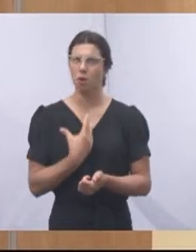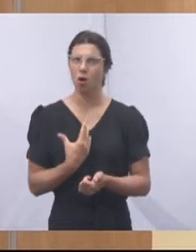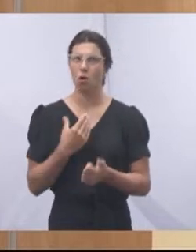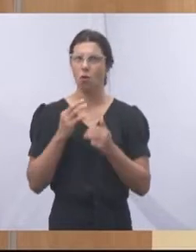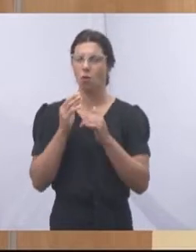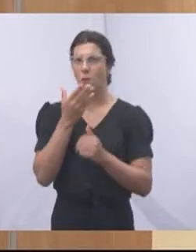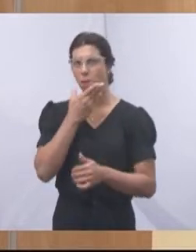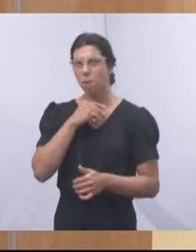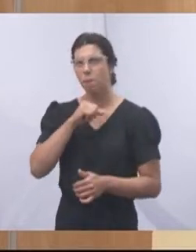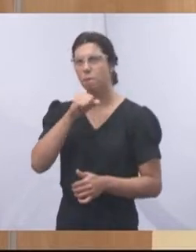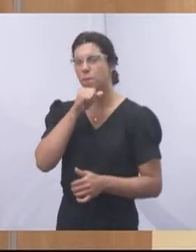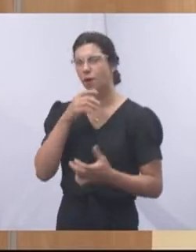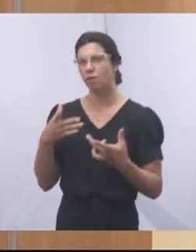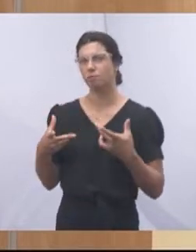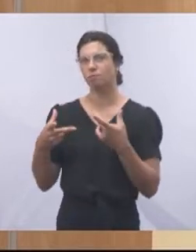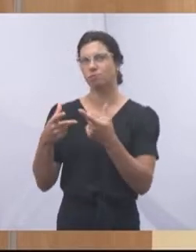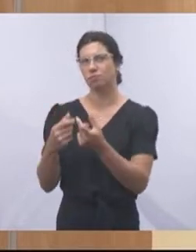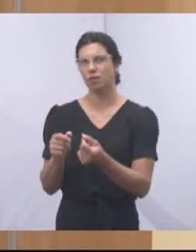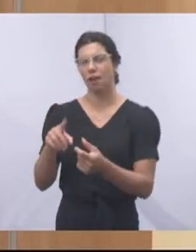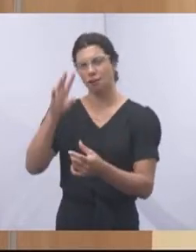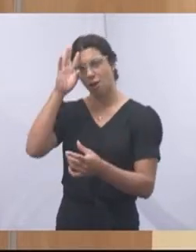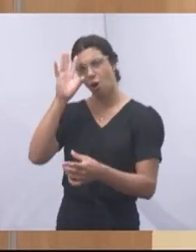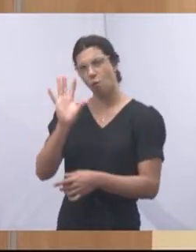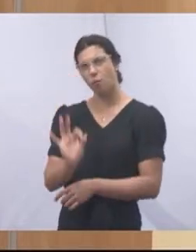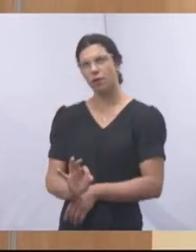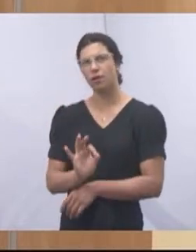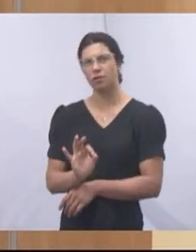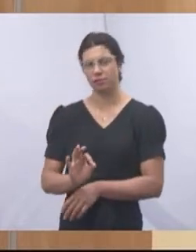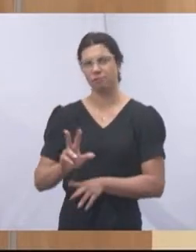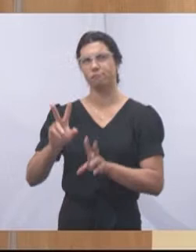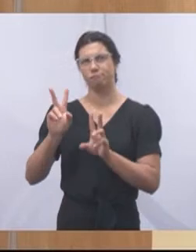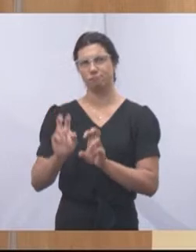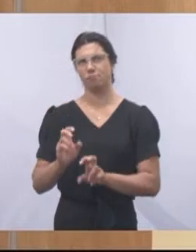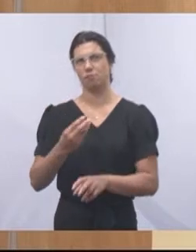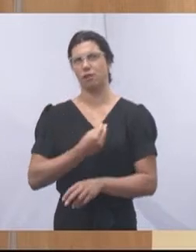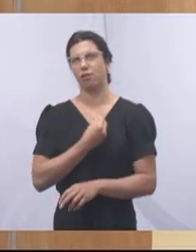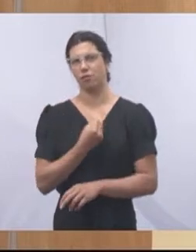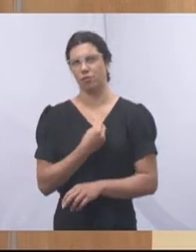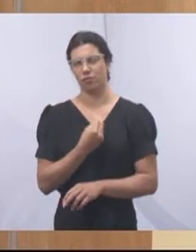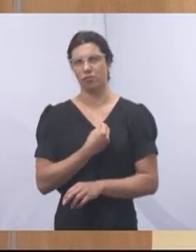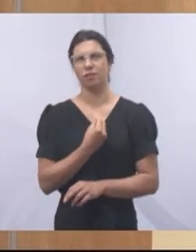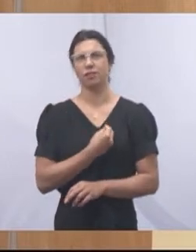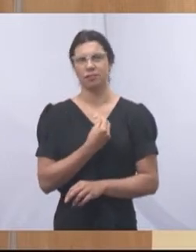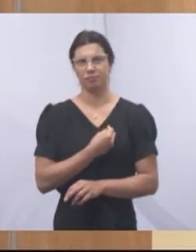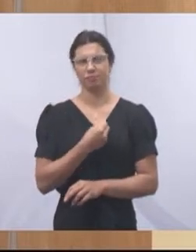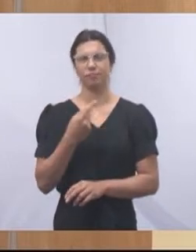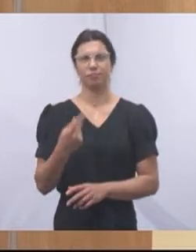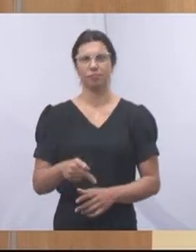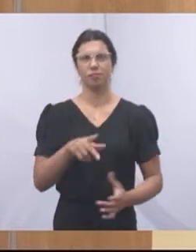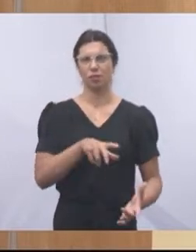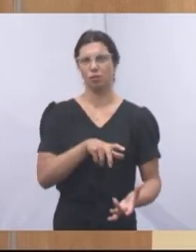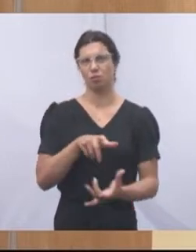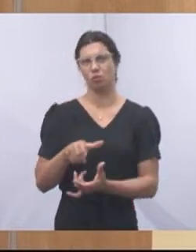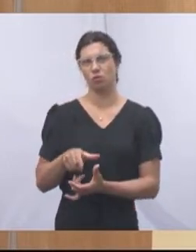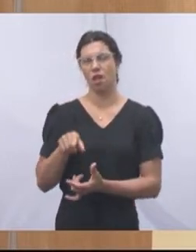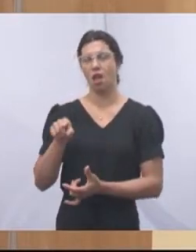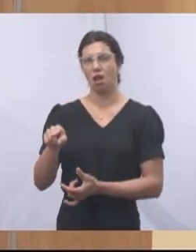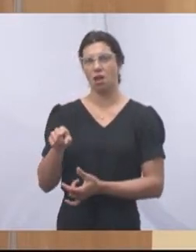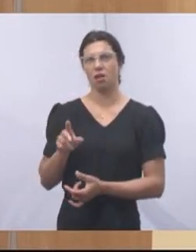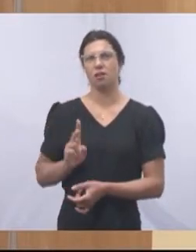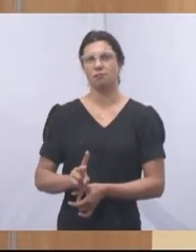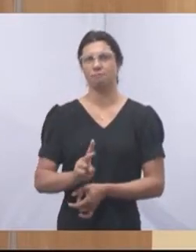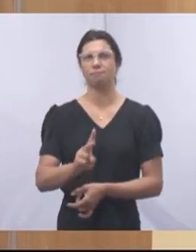alguém que compreendeu a essência da existência. Sua história continua a nos inspirar e a